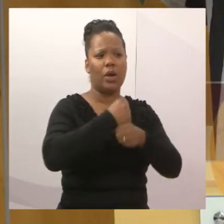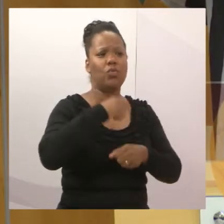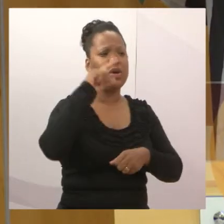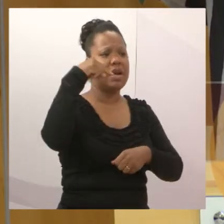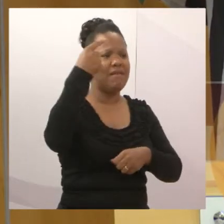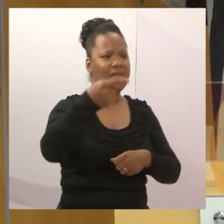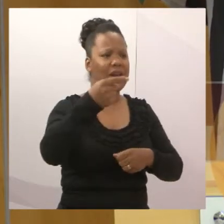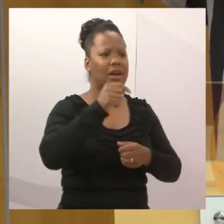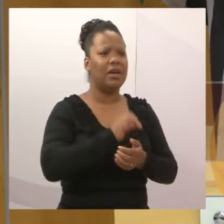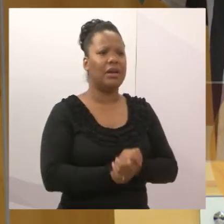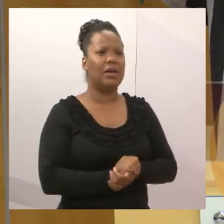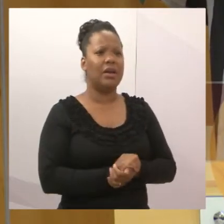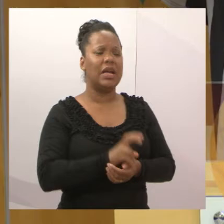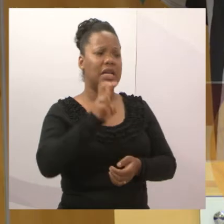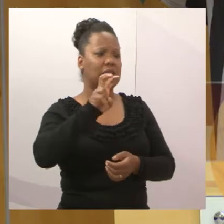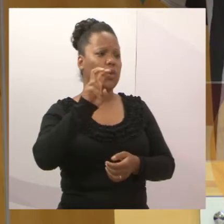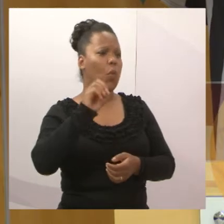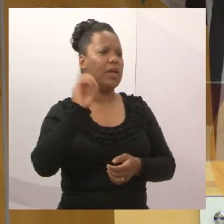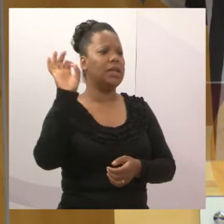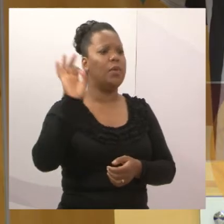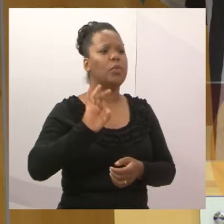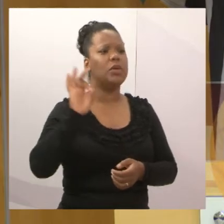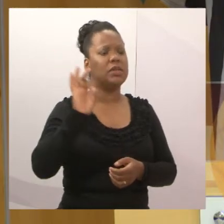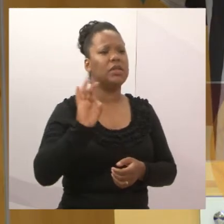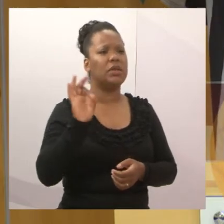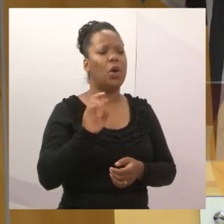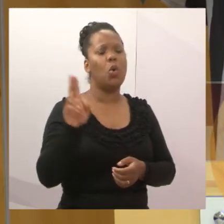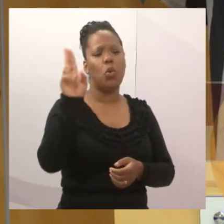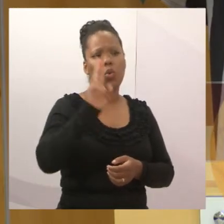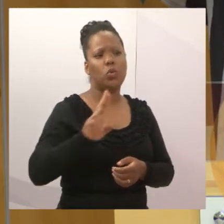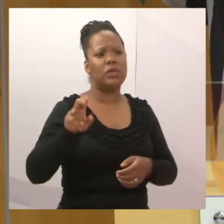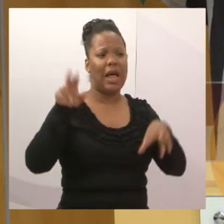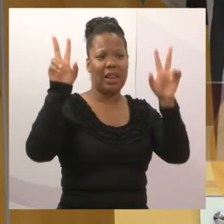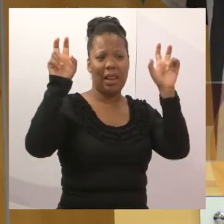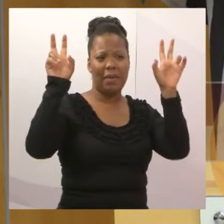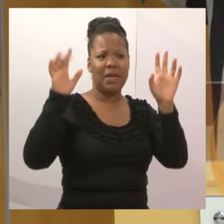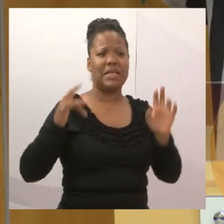E conforme a lei, 50% disso tem que ser investido na área de saúde.